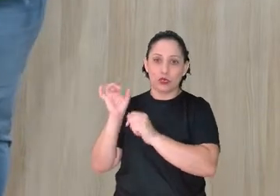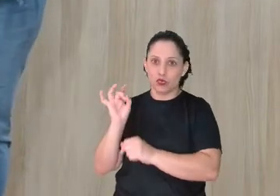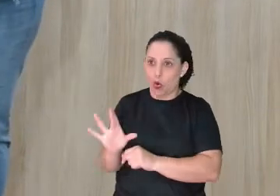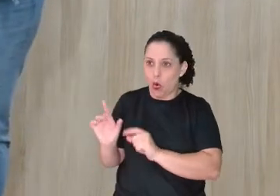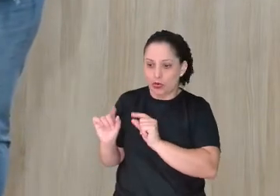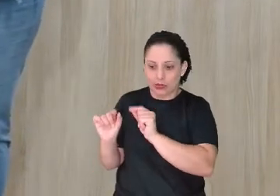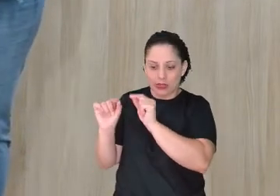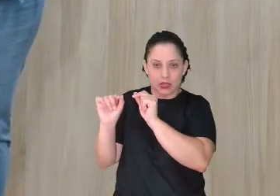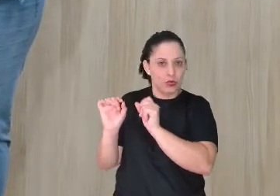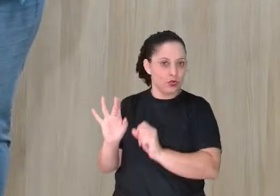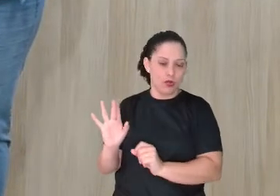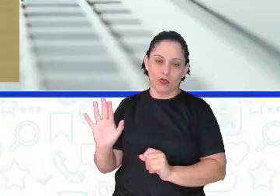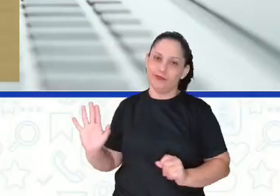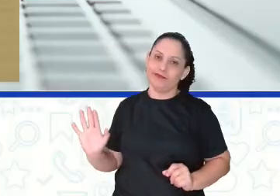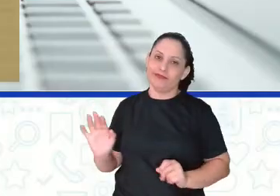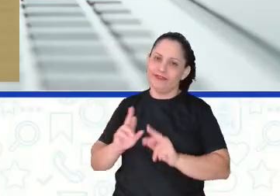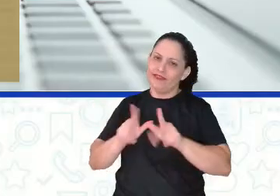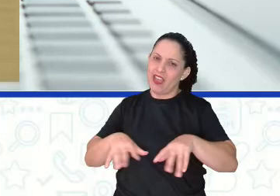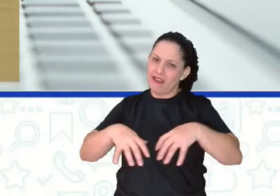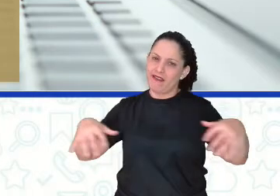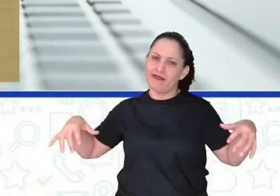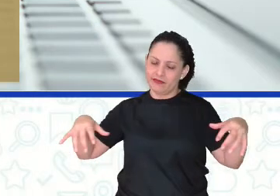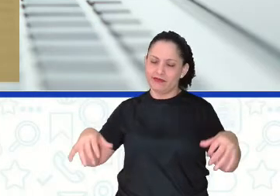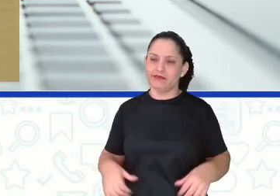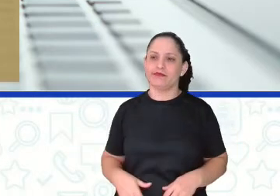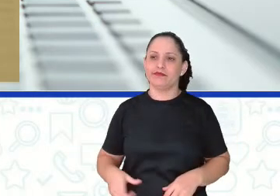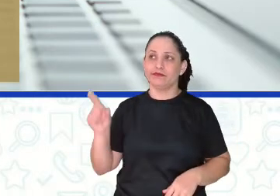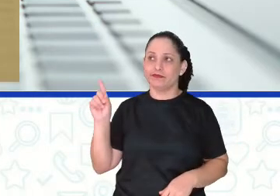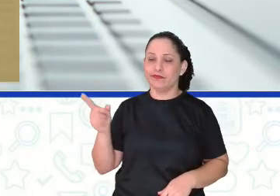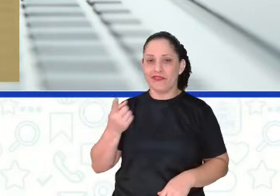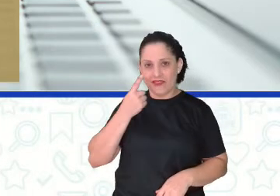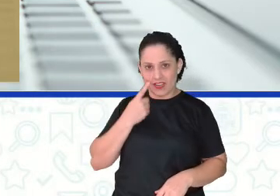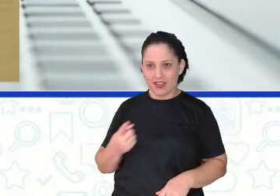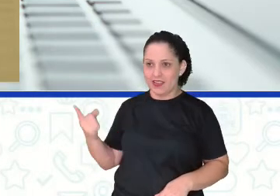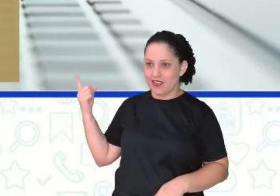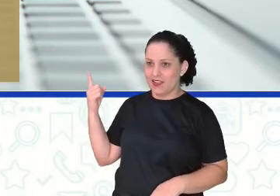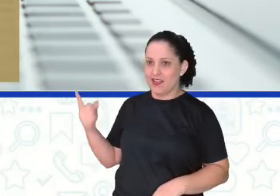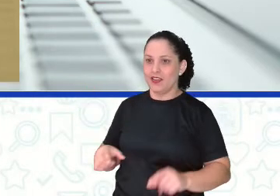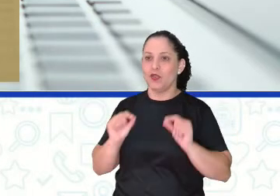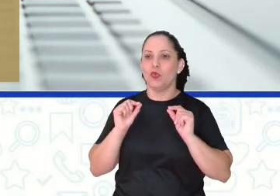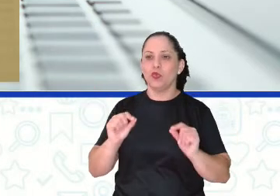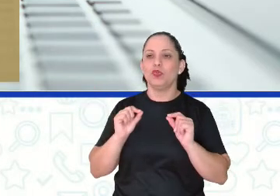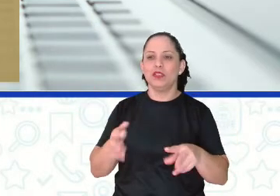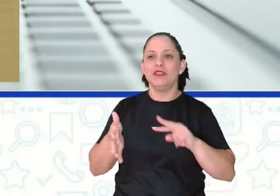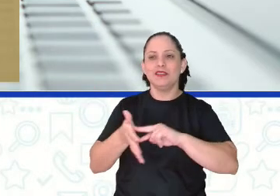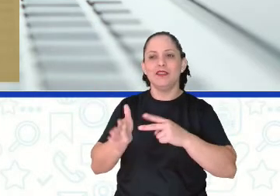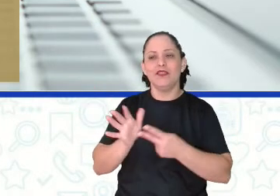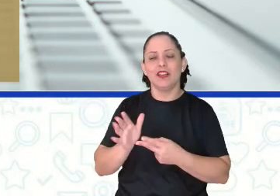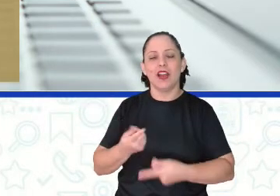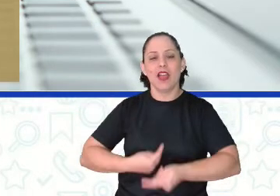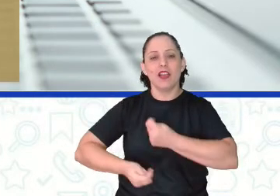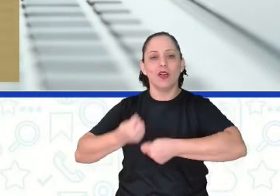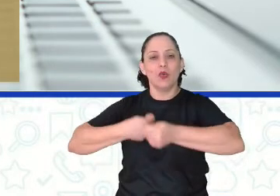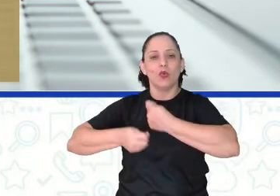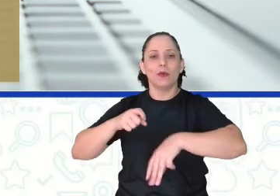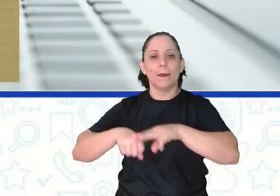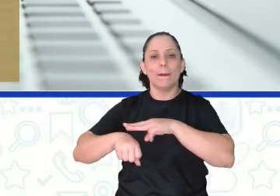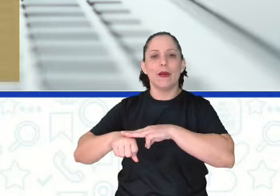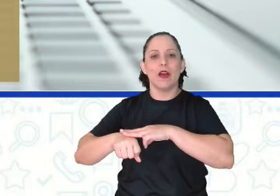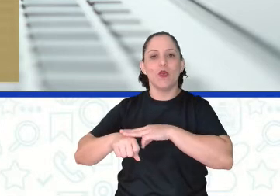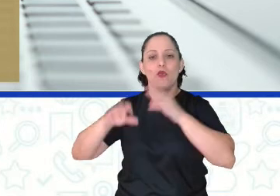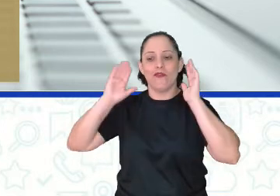isso, né? Olha aí, a economia marrom. Vamos ler juntinho, ó. Pautada no